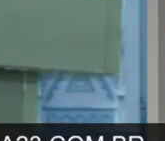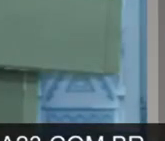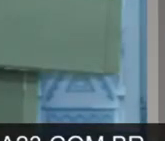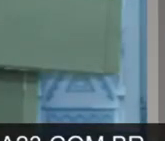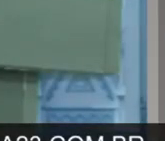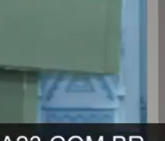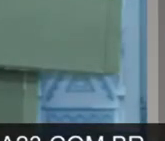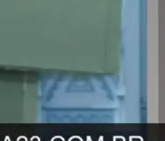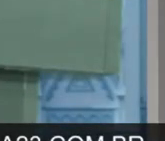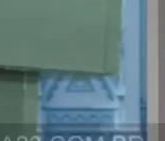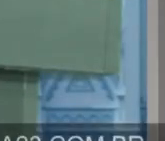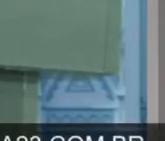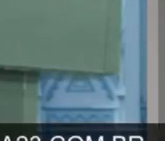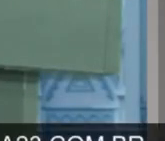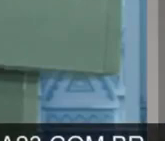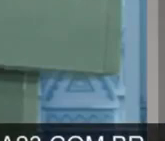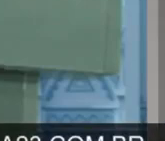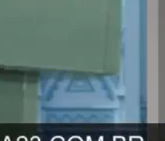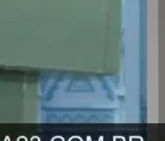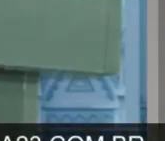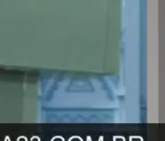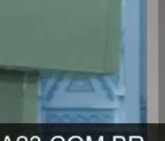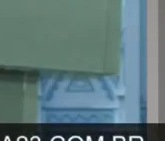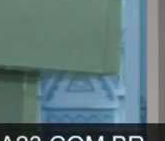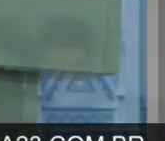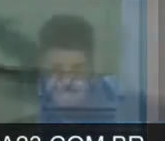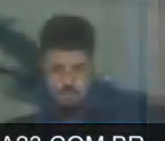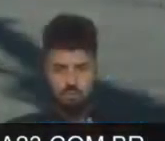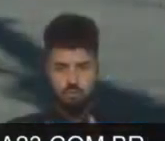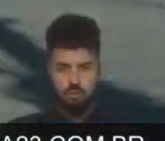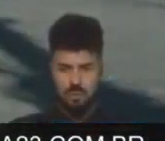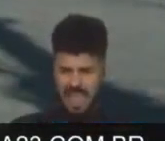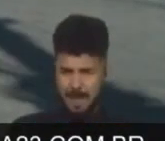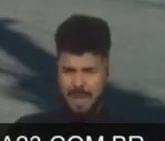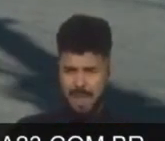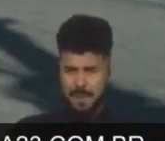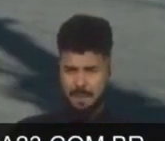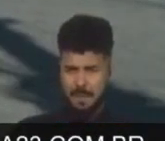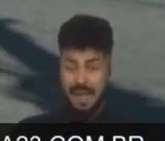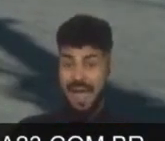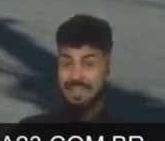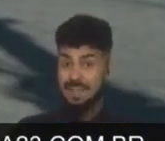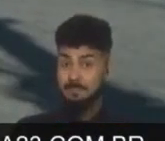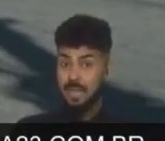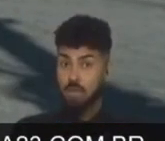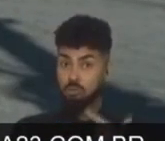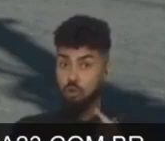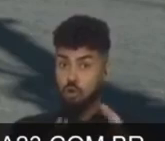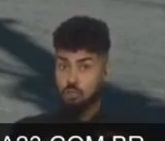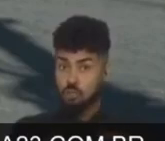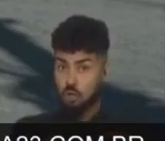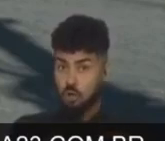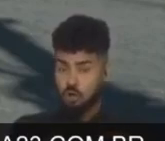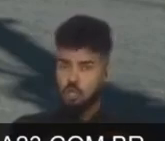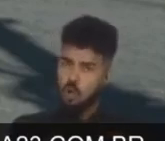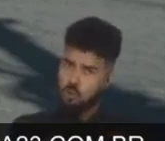acompanha um resumo dessas informações na reportagem. Vamos ver. Paralisação vai até a meia-noite de hoje. Por isso, as